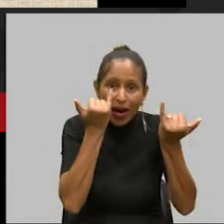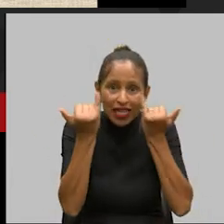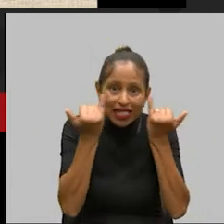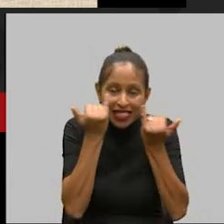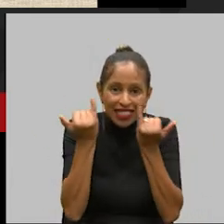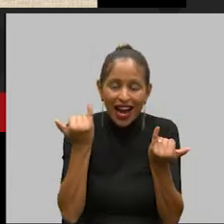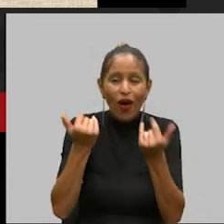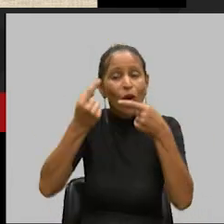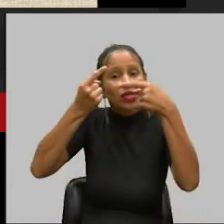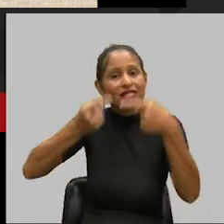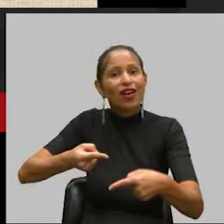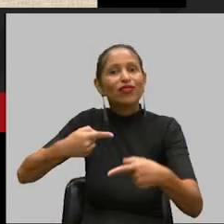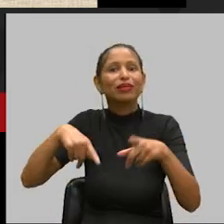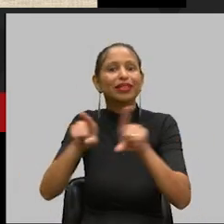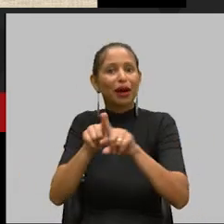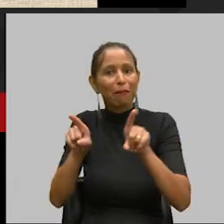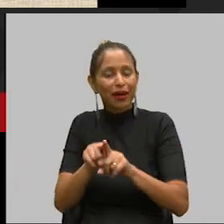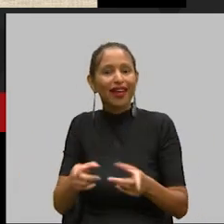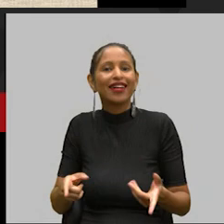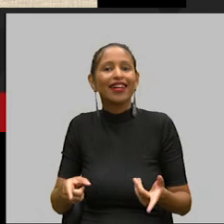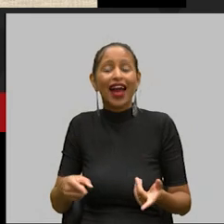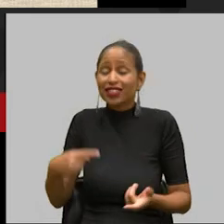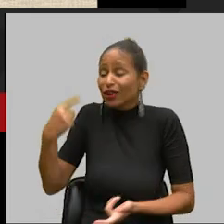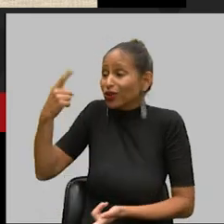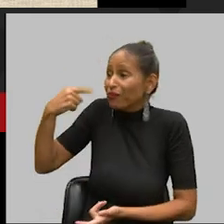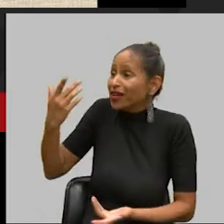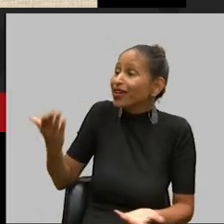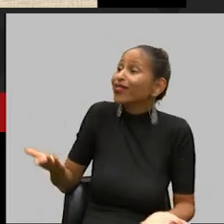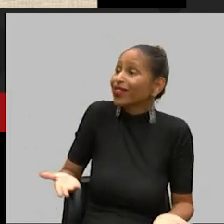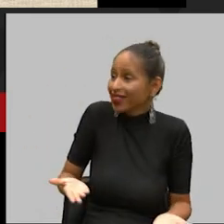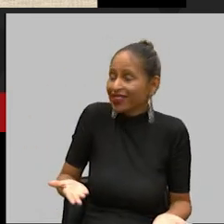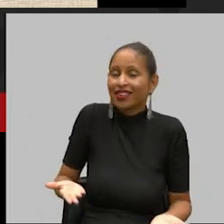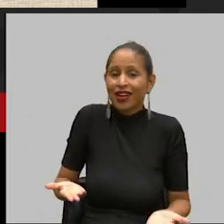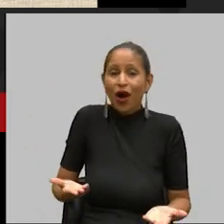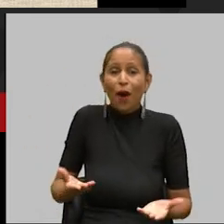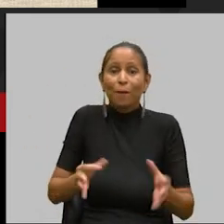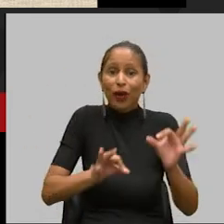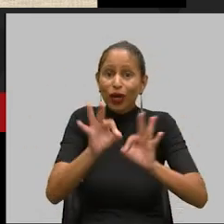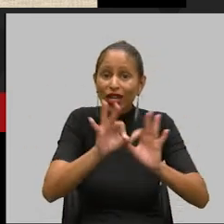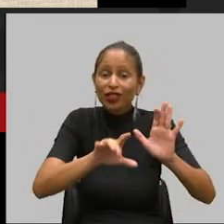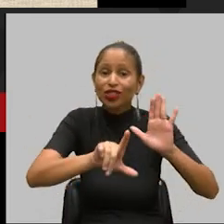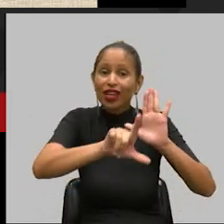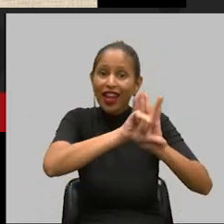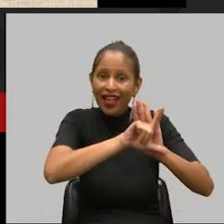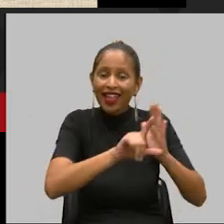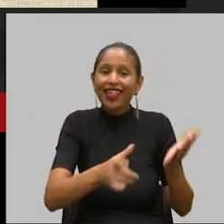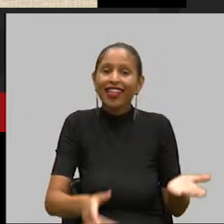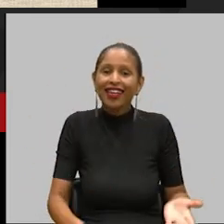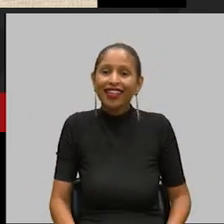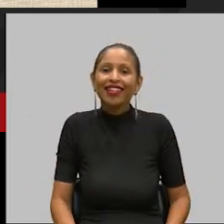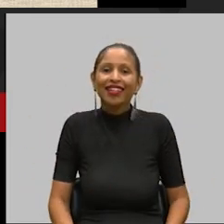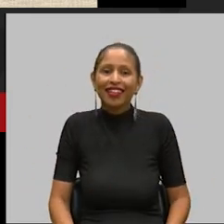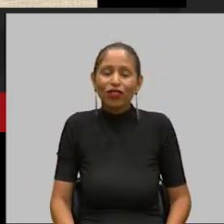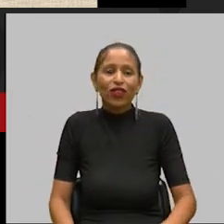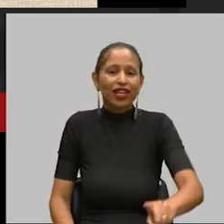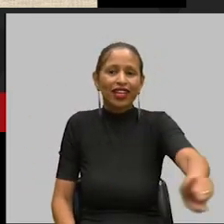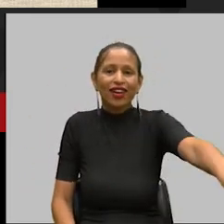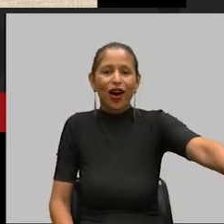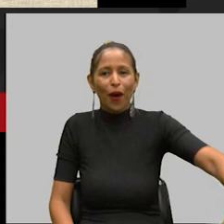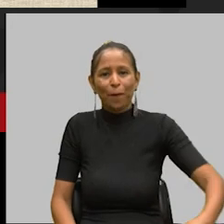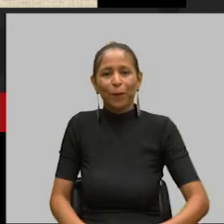outro desafio viu deputados um projeto de lei precisa garantir verb e articulação com as instituições de